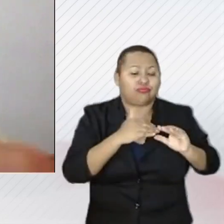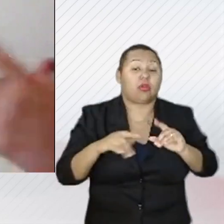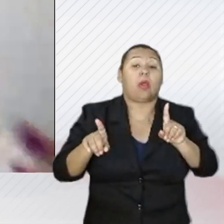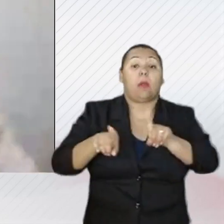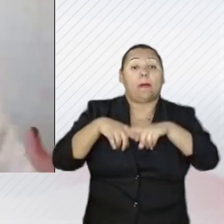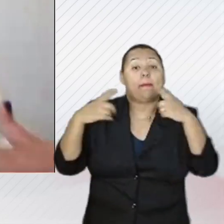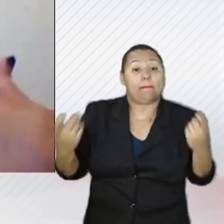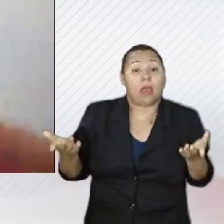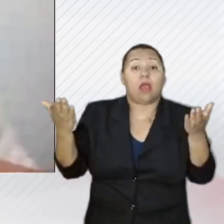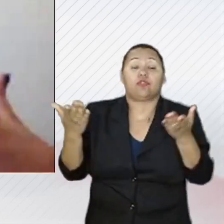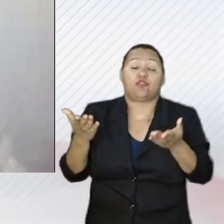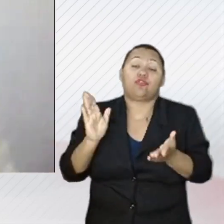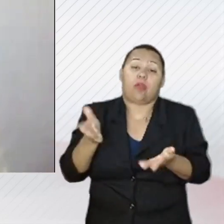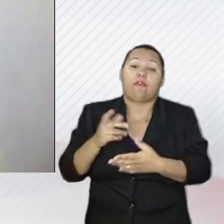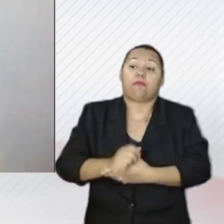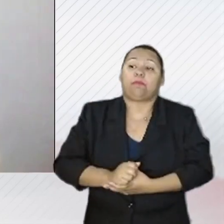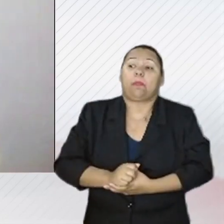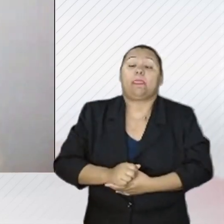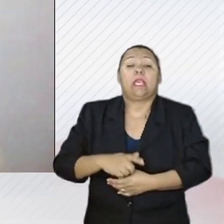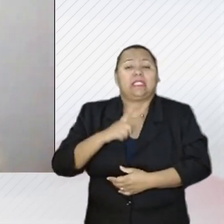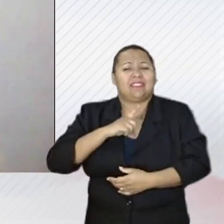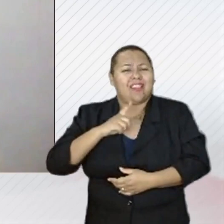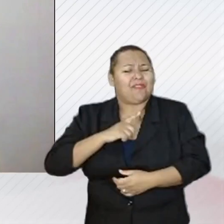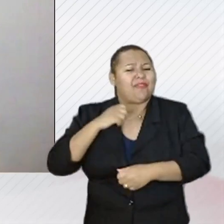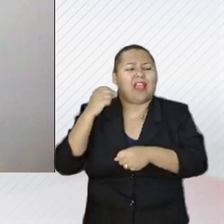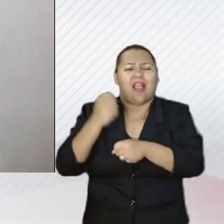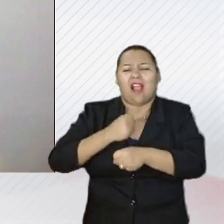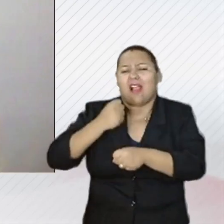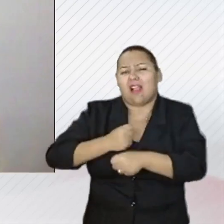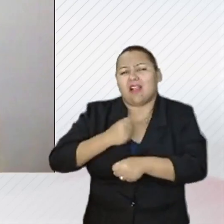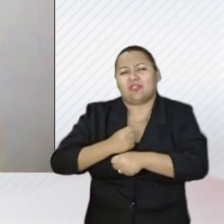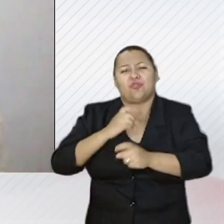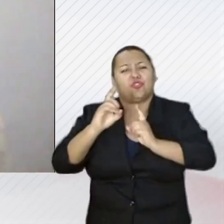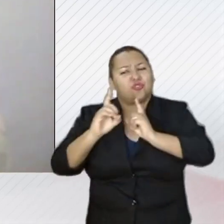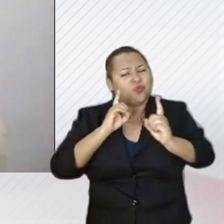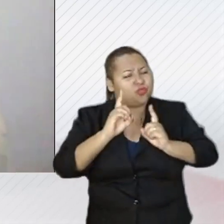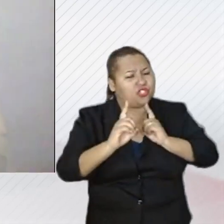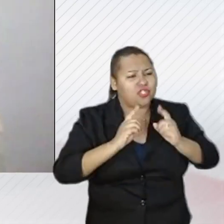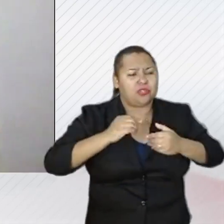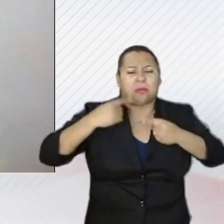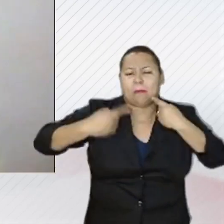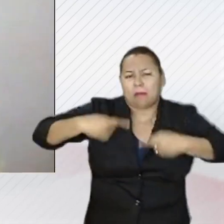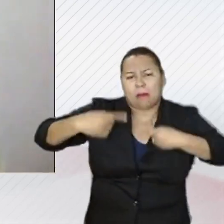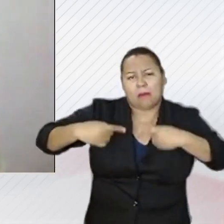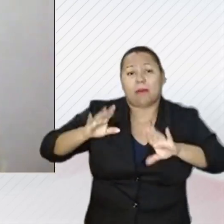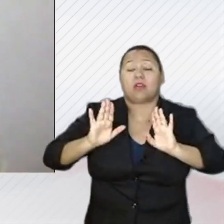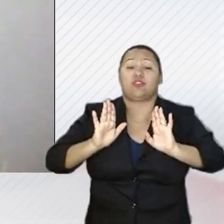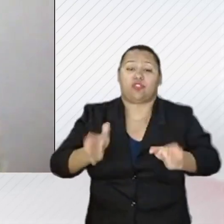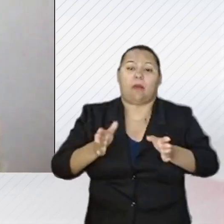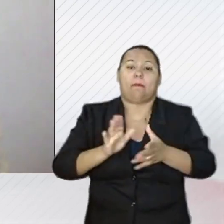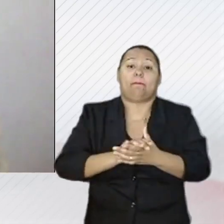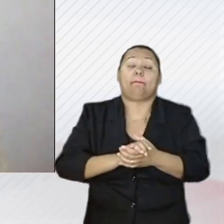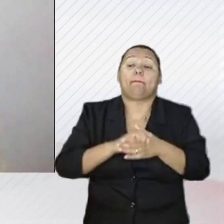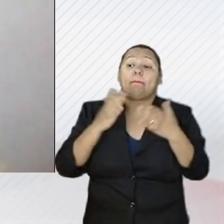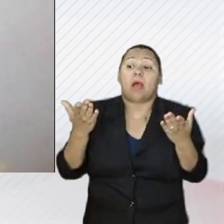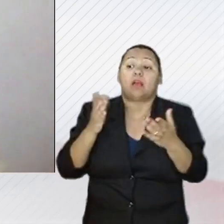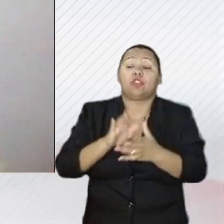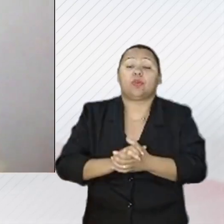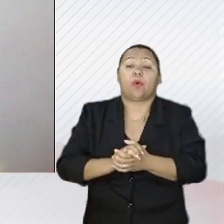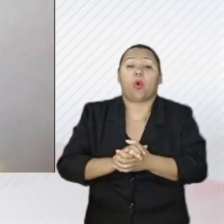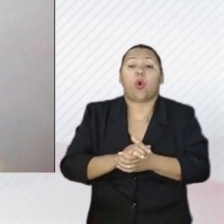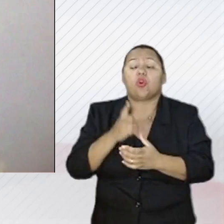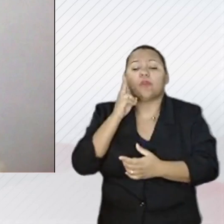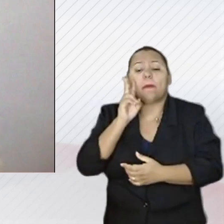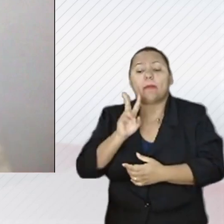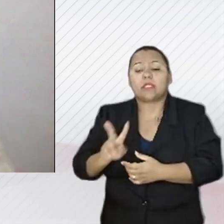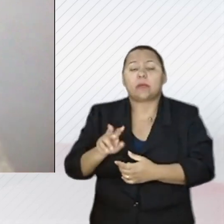disseste, já vem sendo debatido há muito tempo, né? Então, a gente tem essa reforma sobre o consumo. E aí, quando a gente olha o consumo e os impostos que